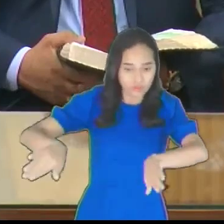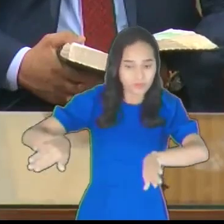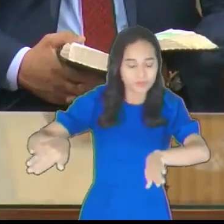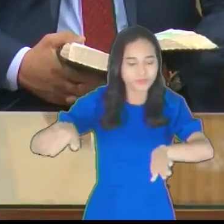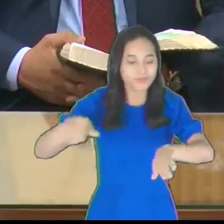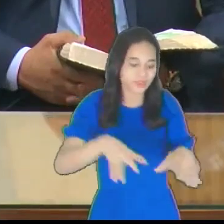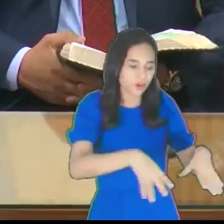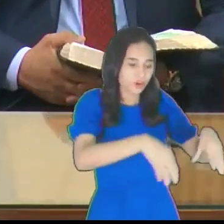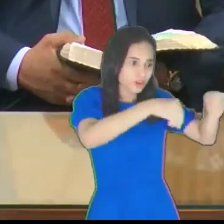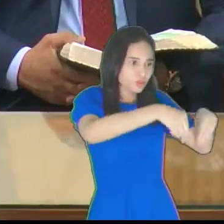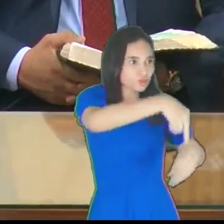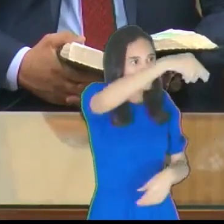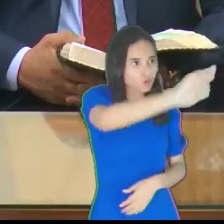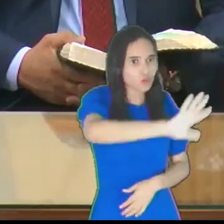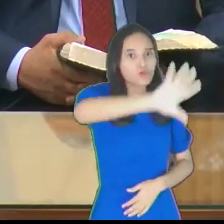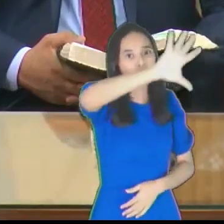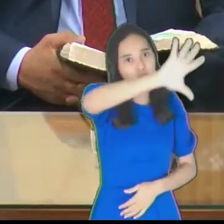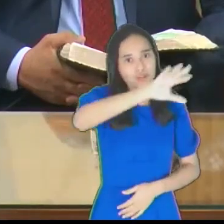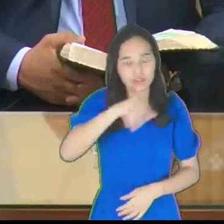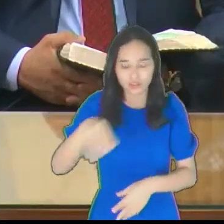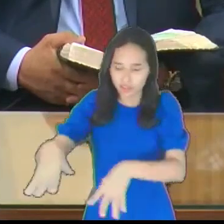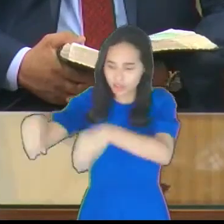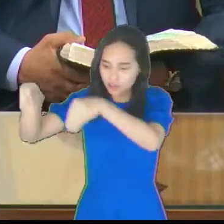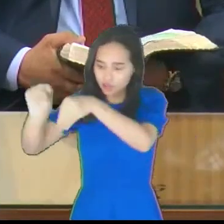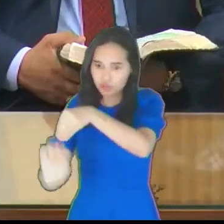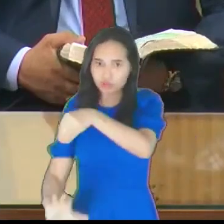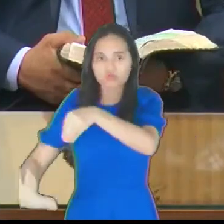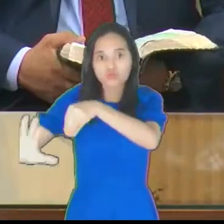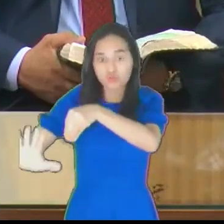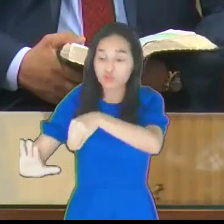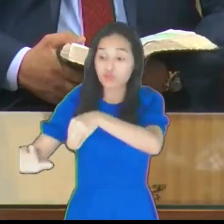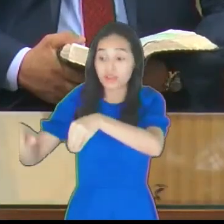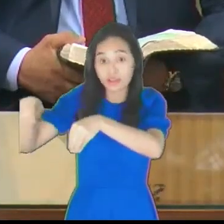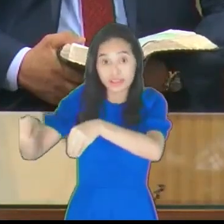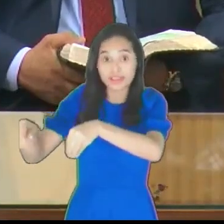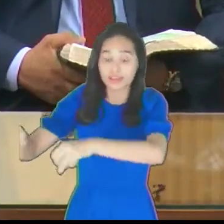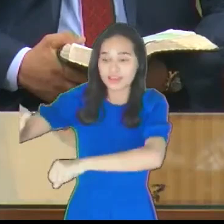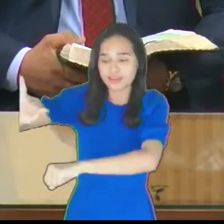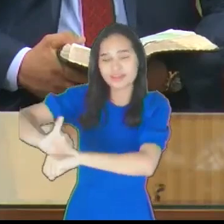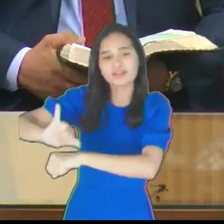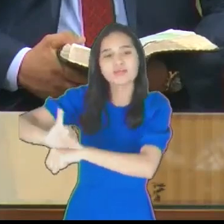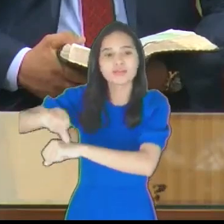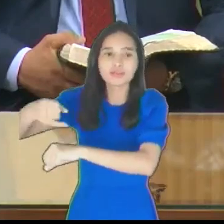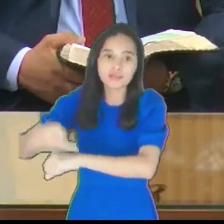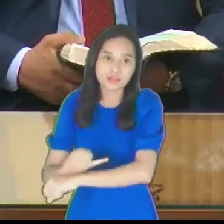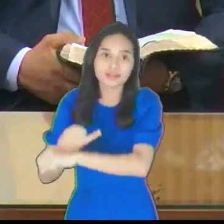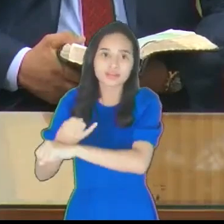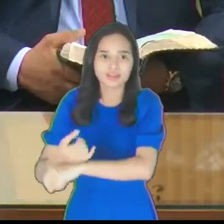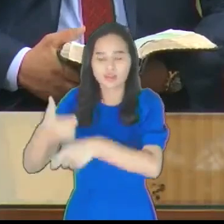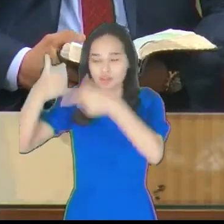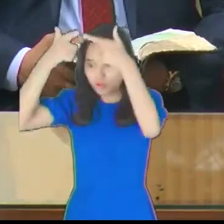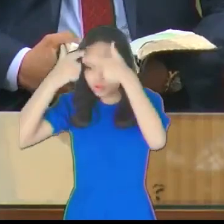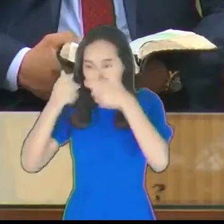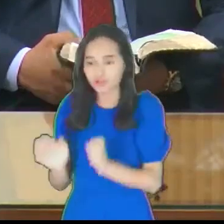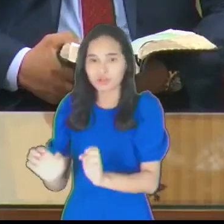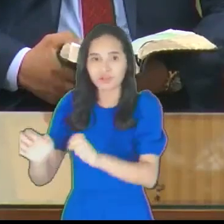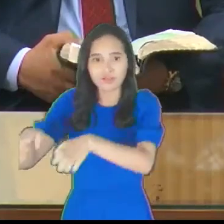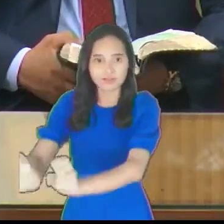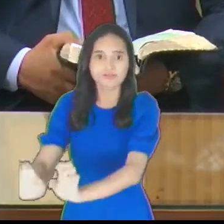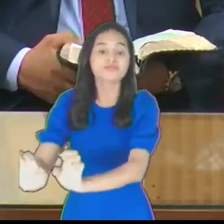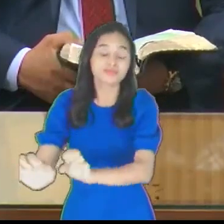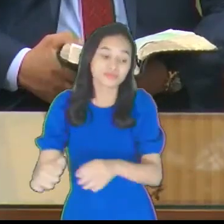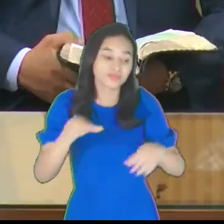do norte e o reino do sul. O reino do sul, capital, Jerusalém, rei Ezequias, e o reino do